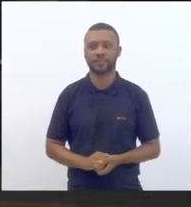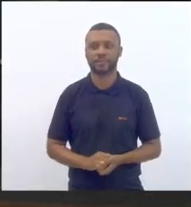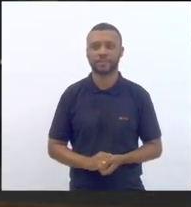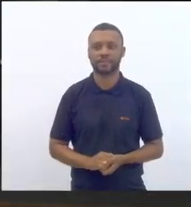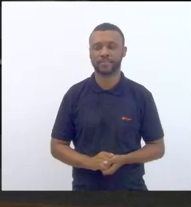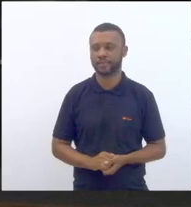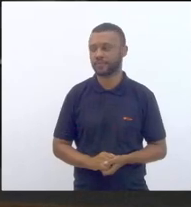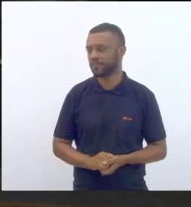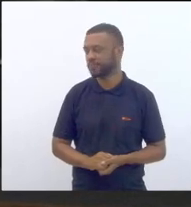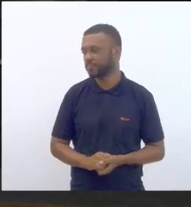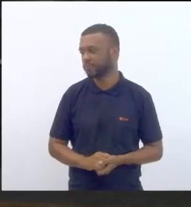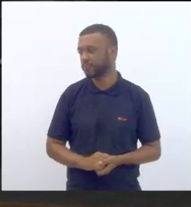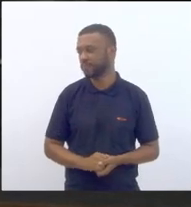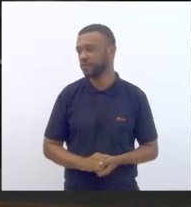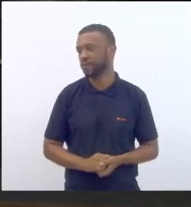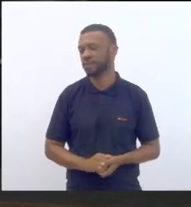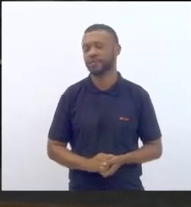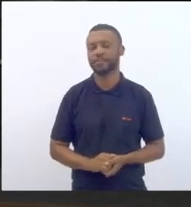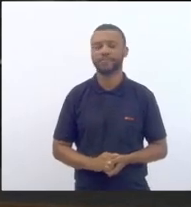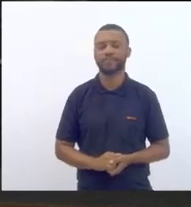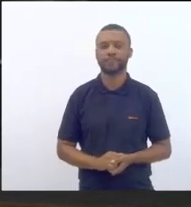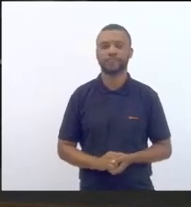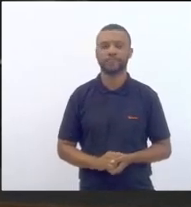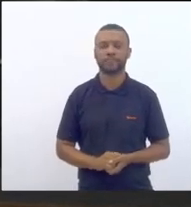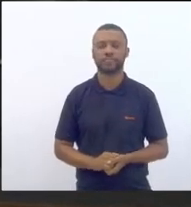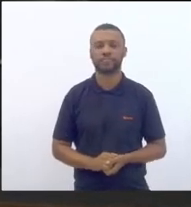Deputada Mônica Francisco.